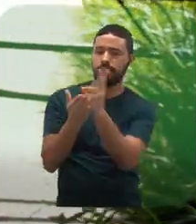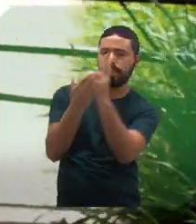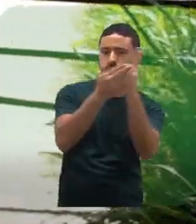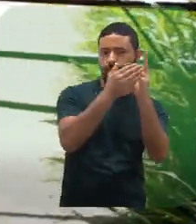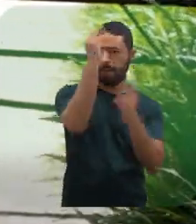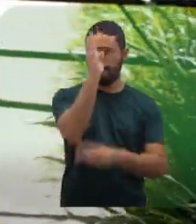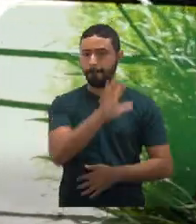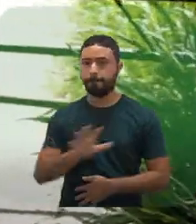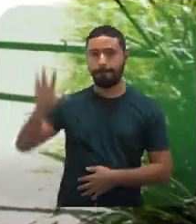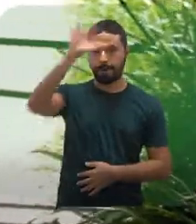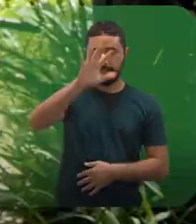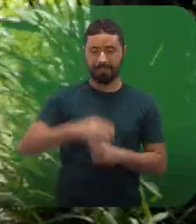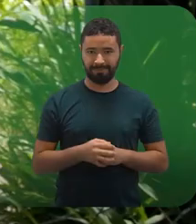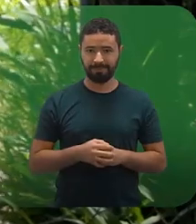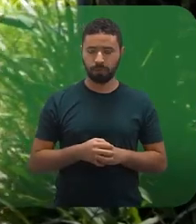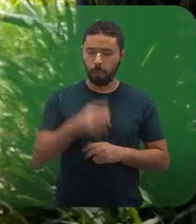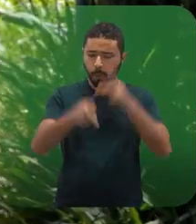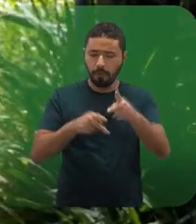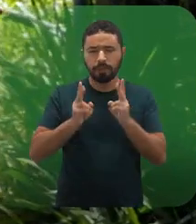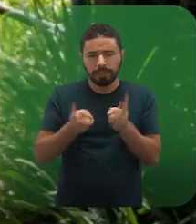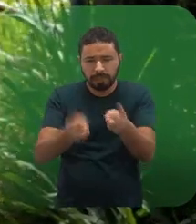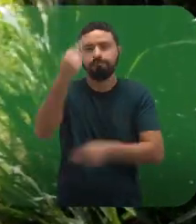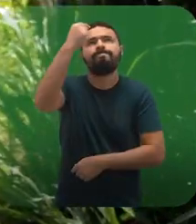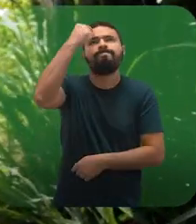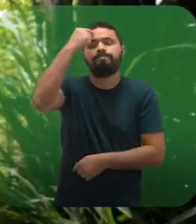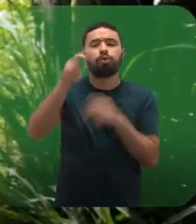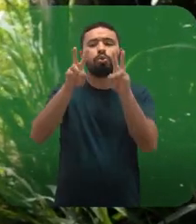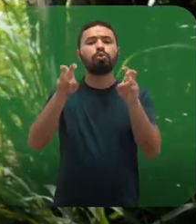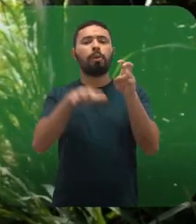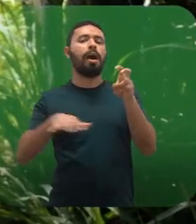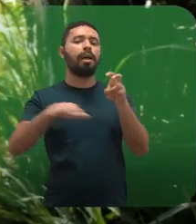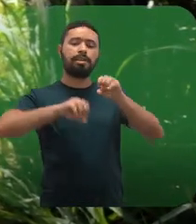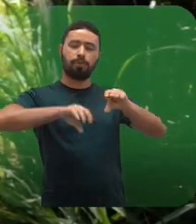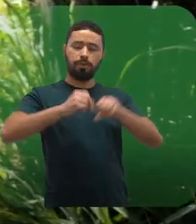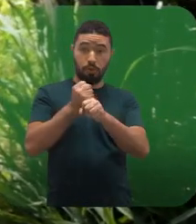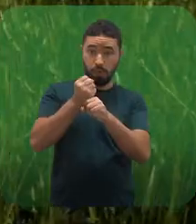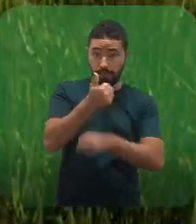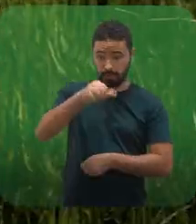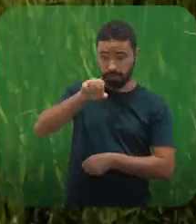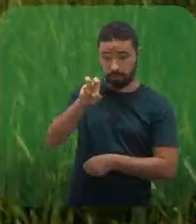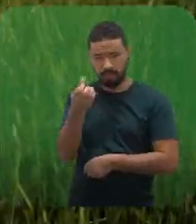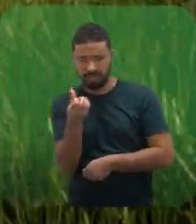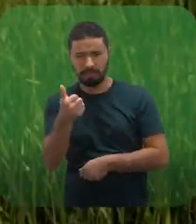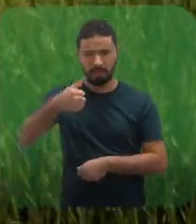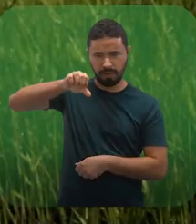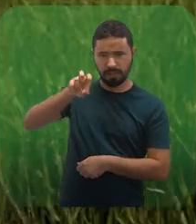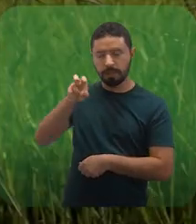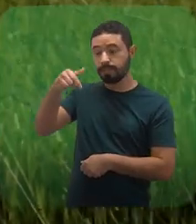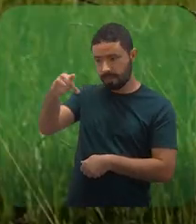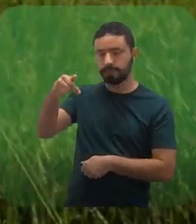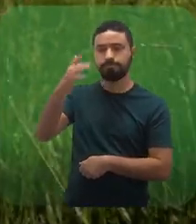Nosso povo sempre pensou em educação. Em 56, 57, já saía parentes daqui do território a pé